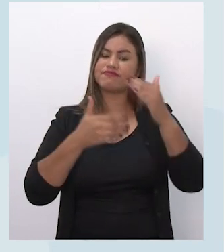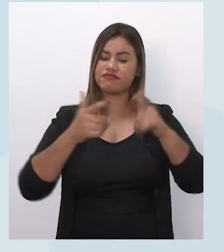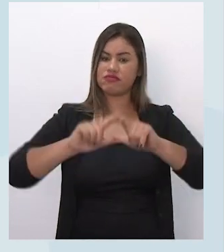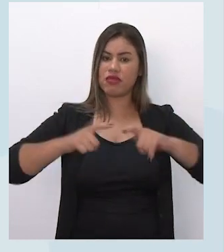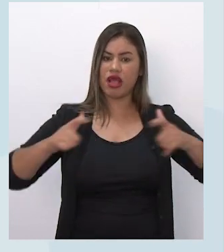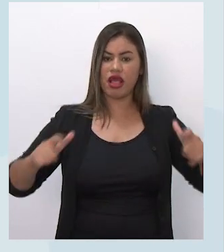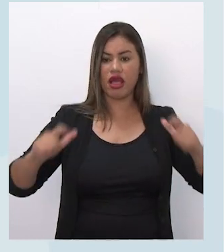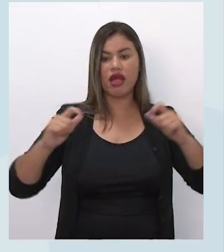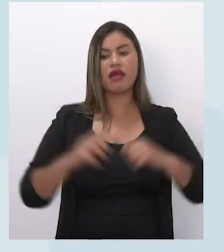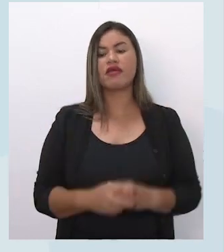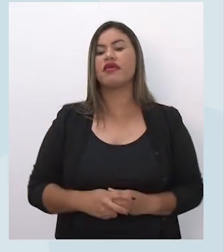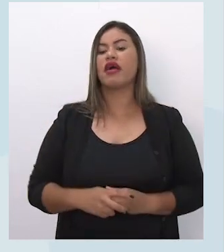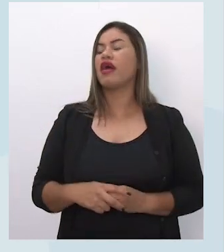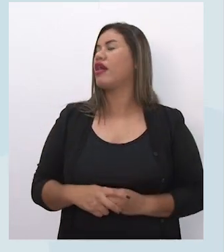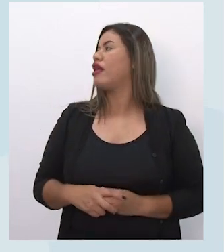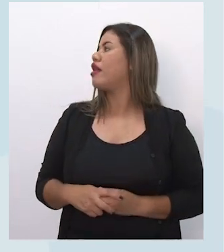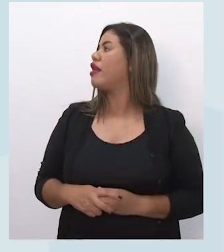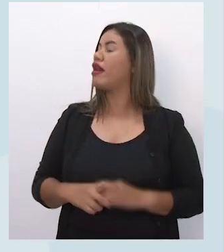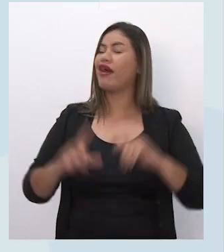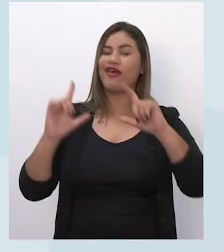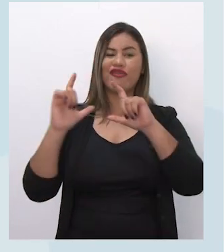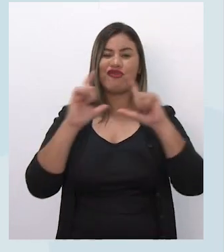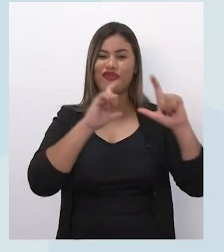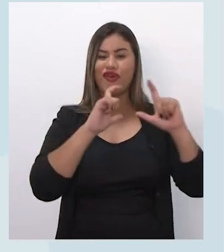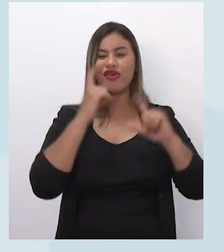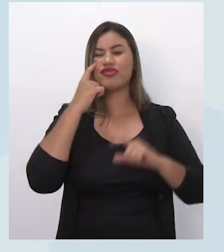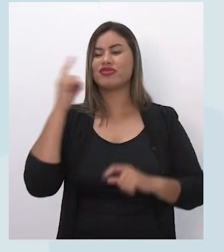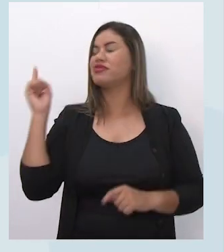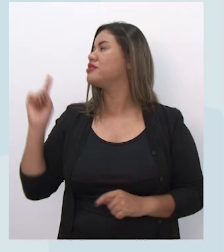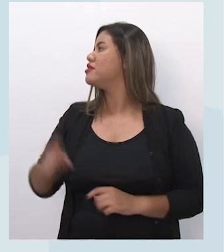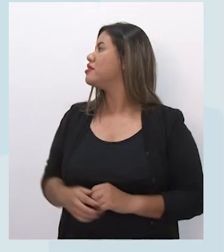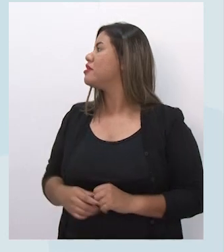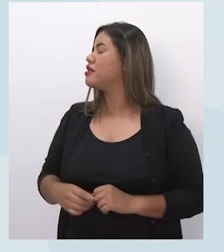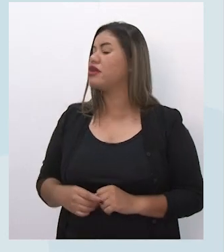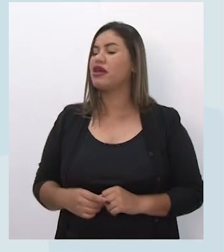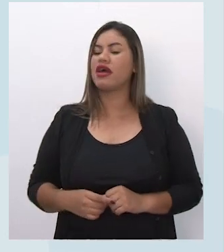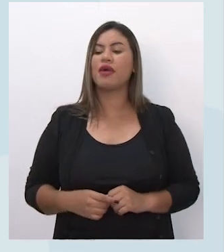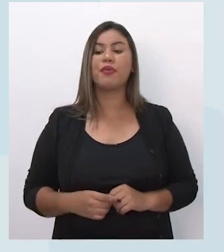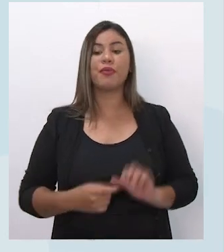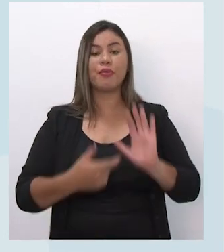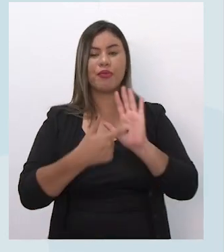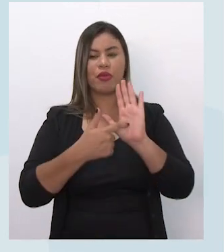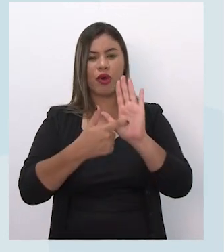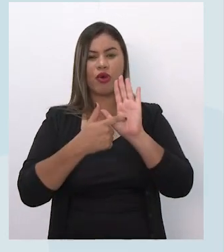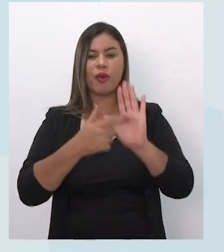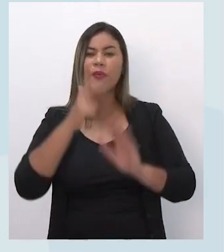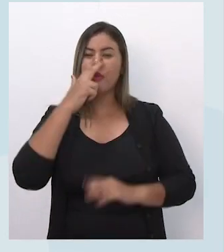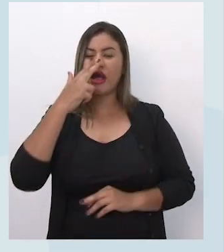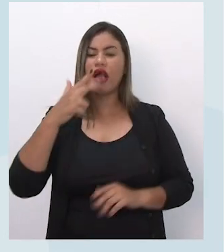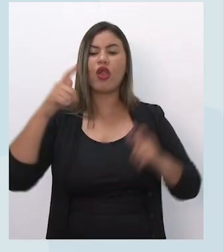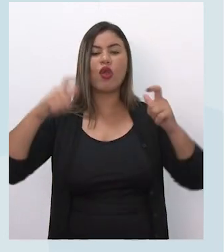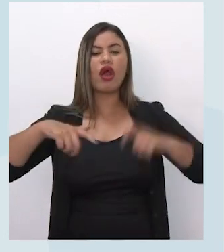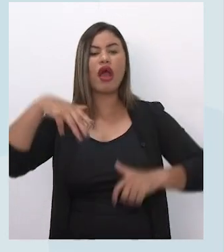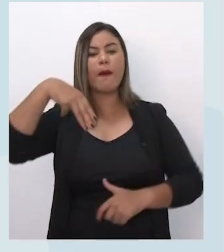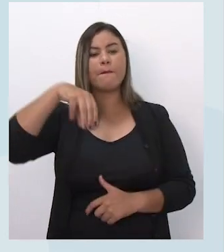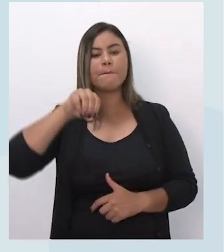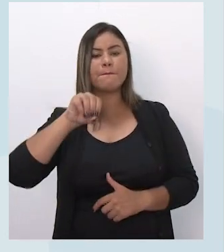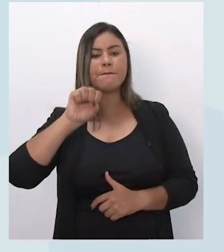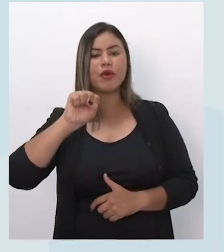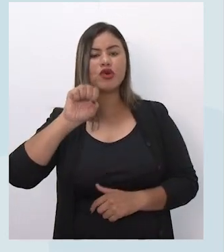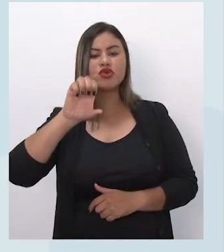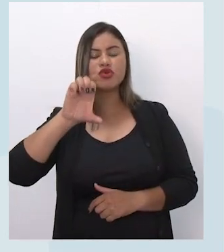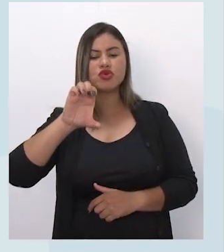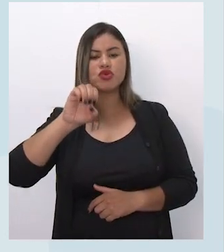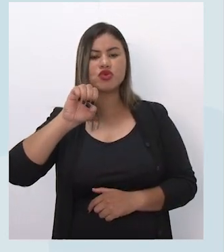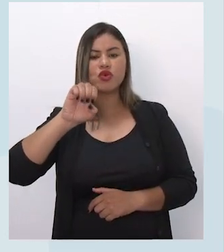Essa foto ele ilustra um pouco, né, esse espaço geográfico aí, se não me engano, é o centro de Moscou à noite, né, mas mostrando